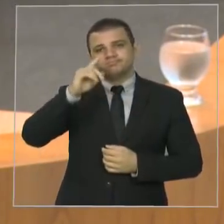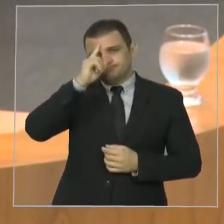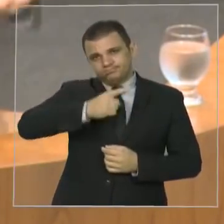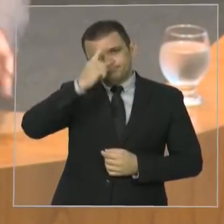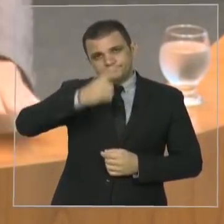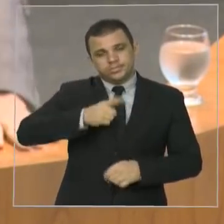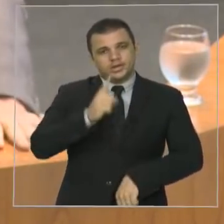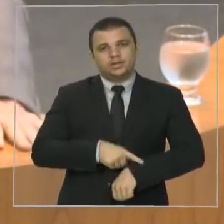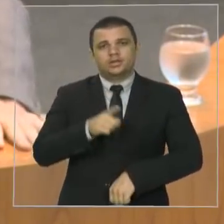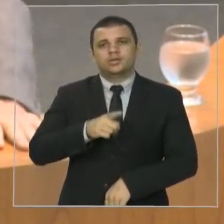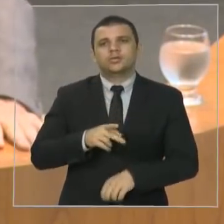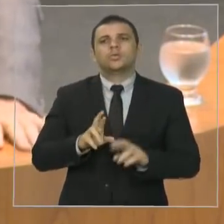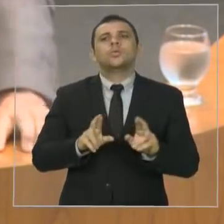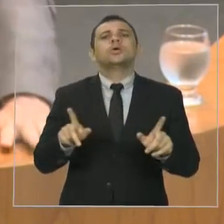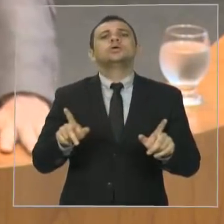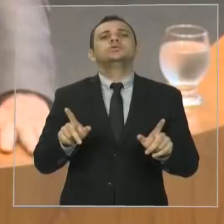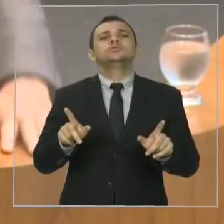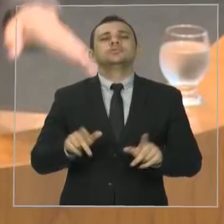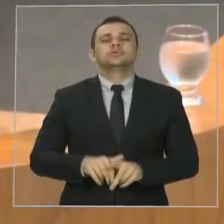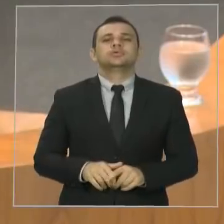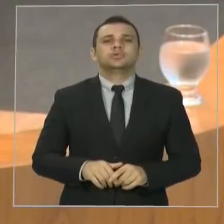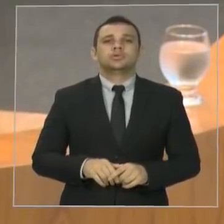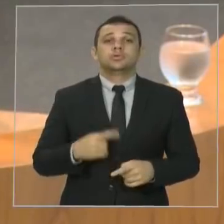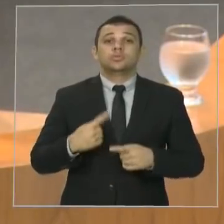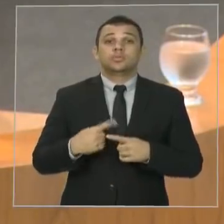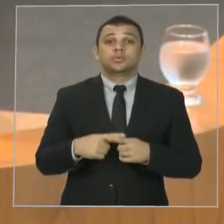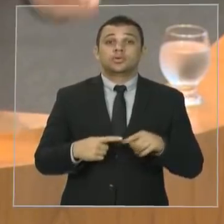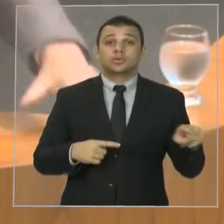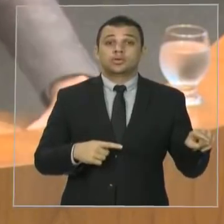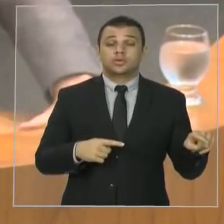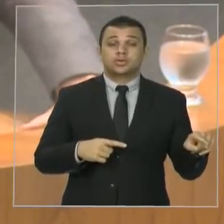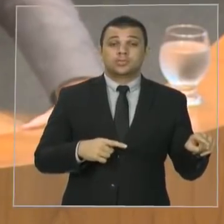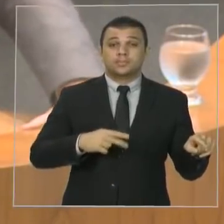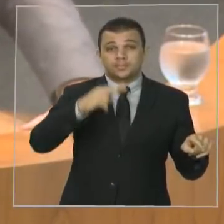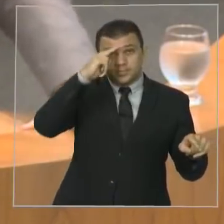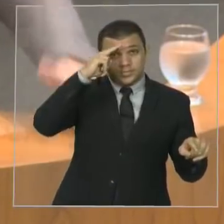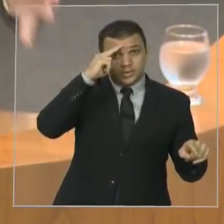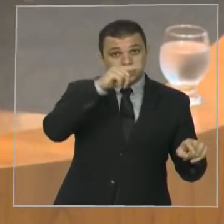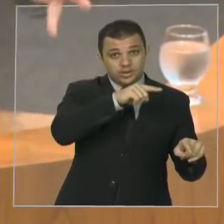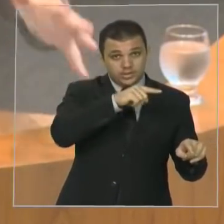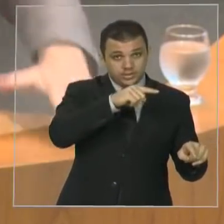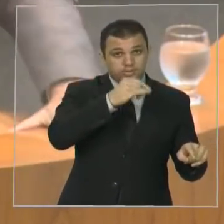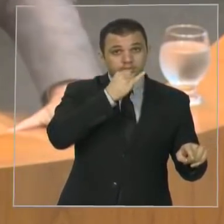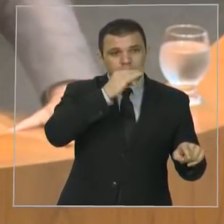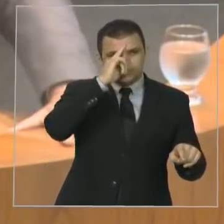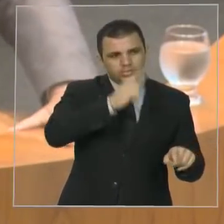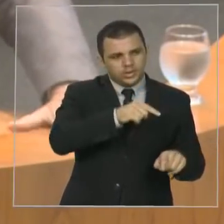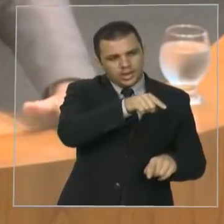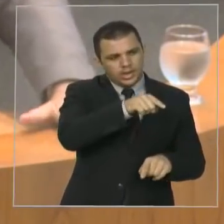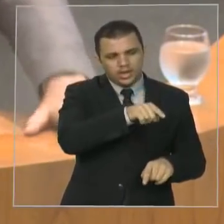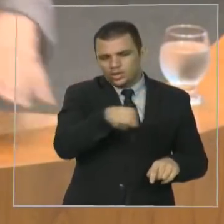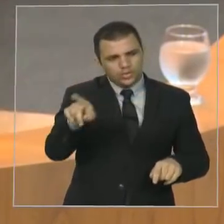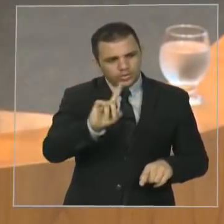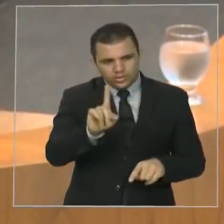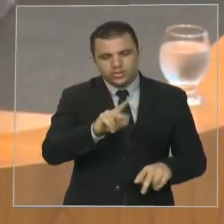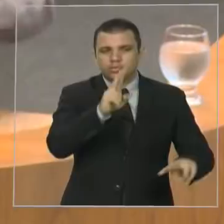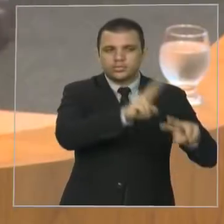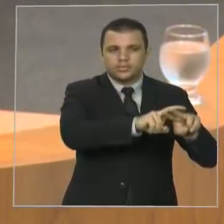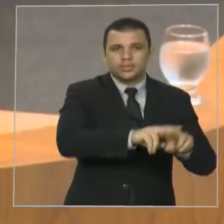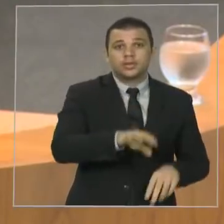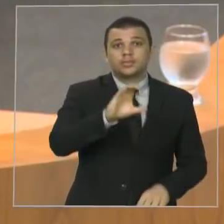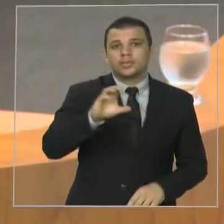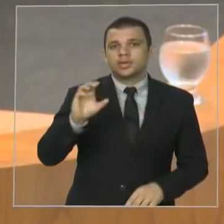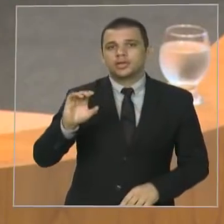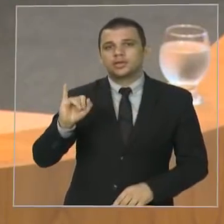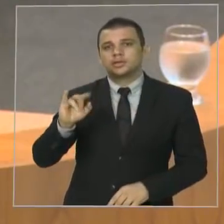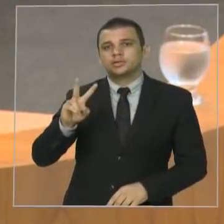Constituição, como diz também o Código Penal Militar, o Código de Processo Militar. Então, eles são Forças Auxiliares. Agora, a Polícia